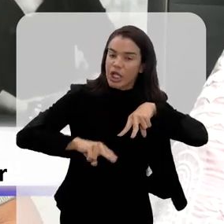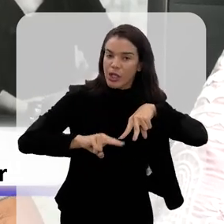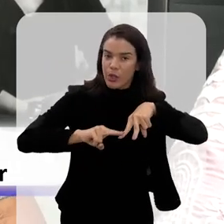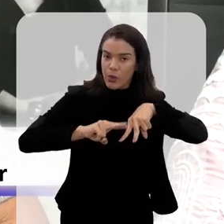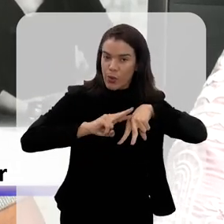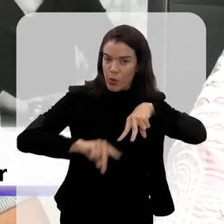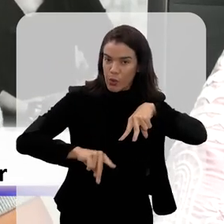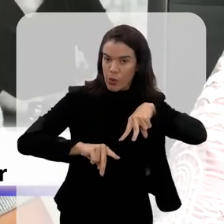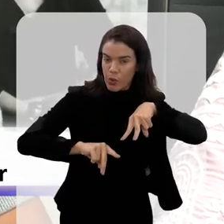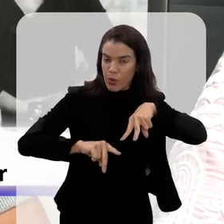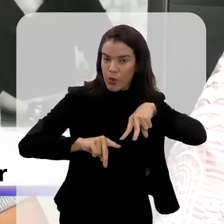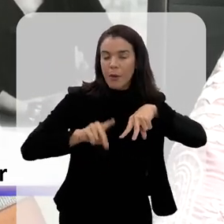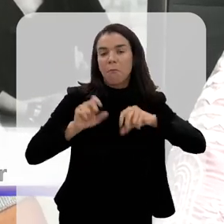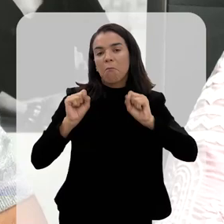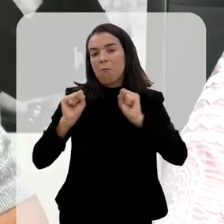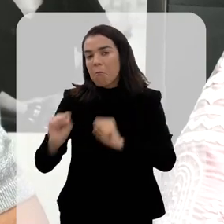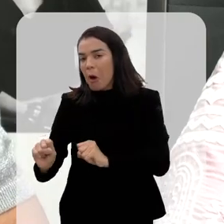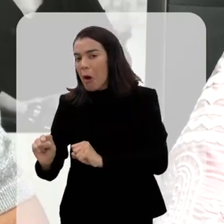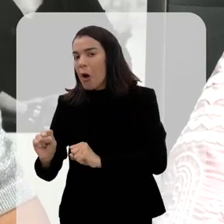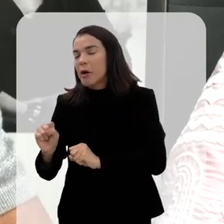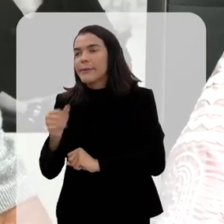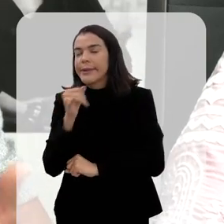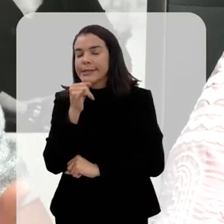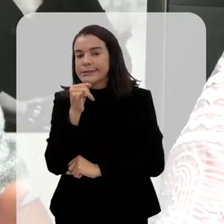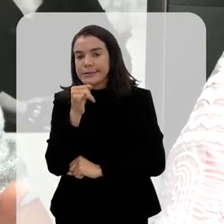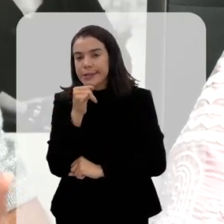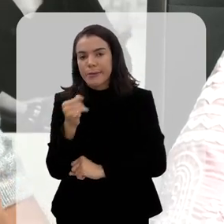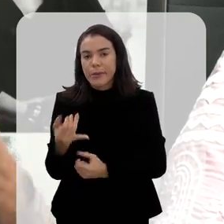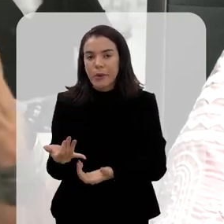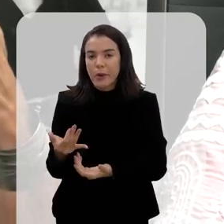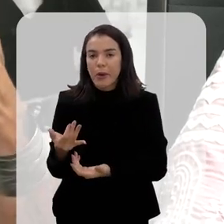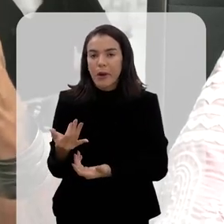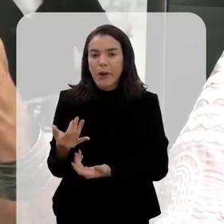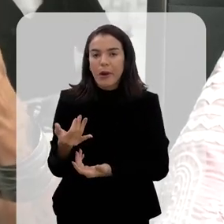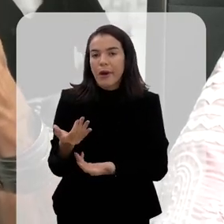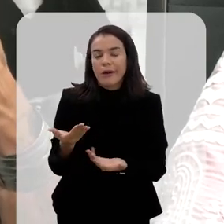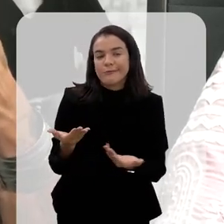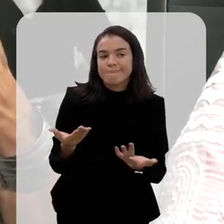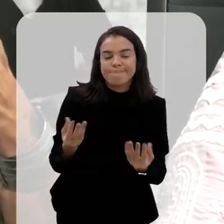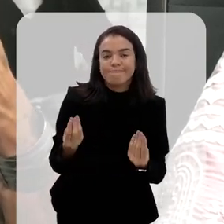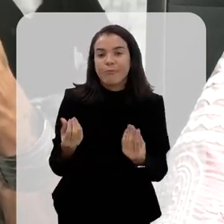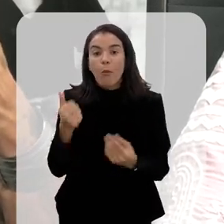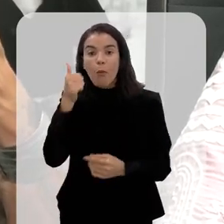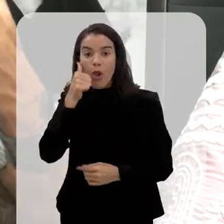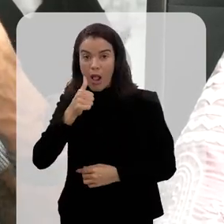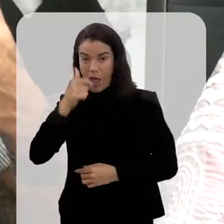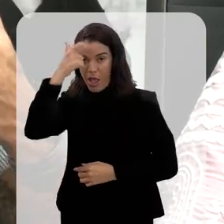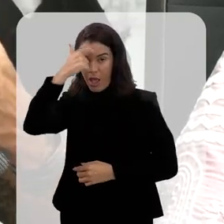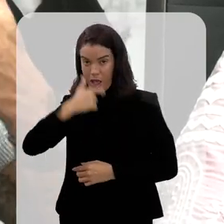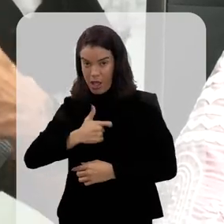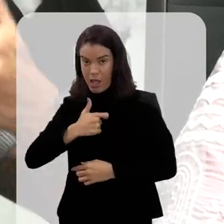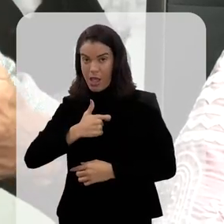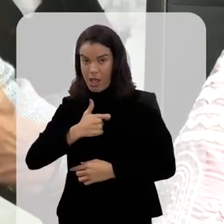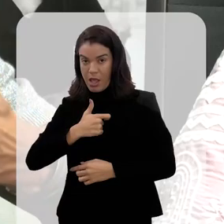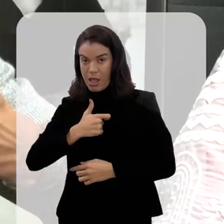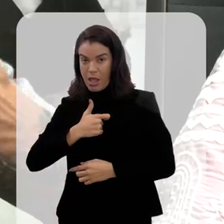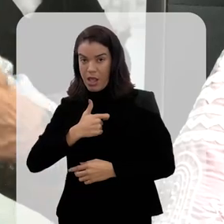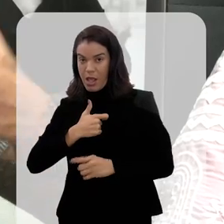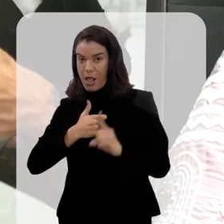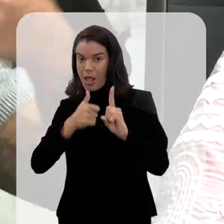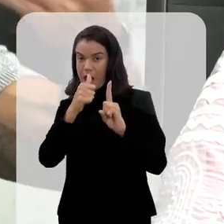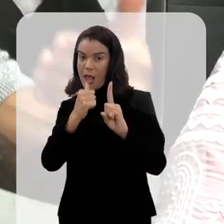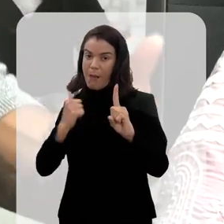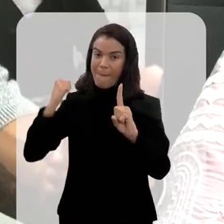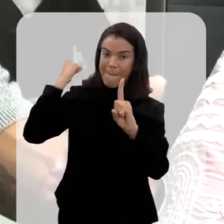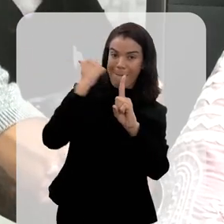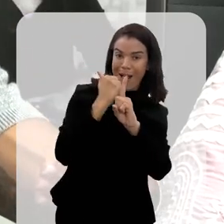uma questão de gênero. Pode ser um feminicídio praticado de mulher, uma mulher se autora